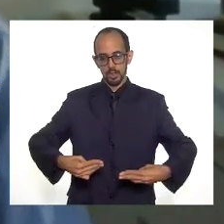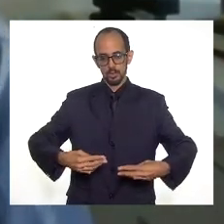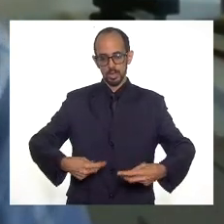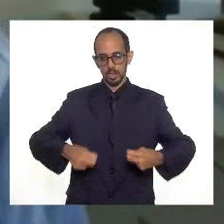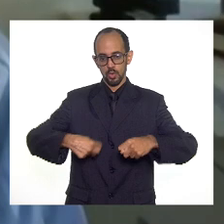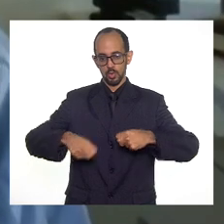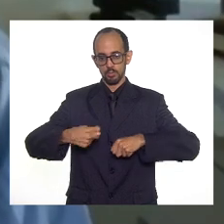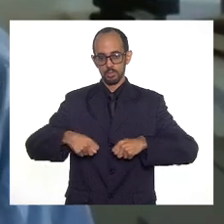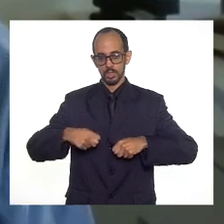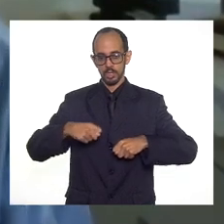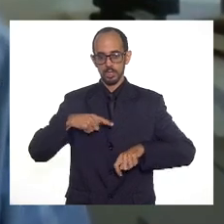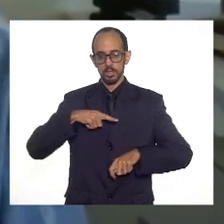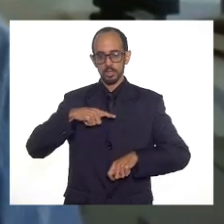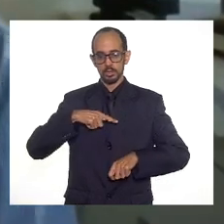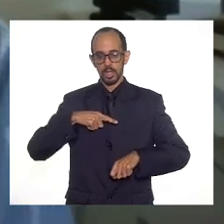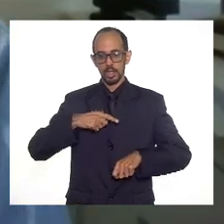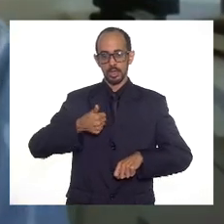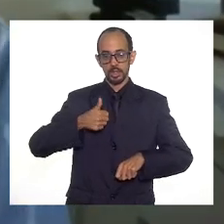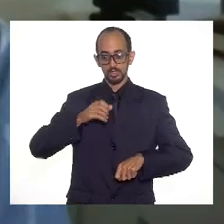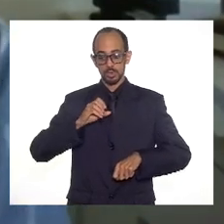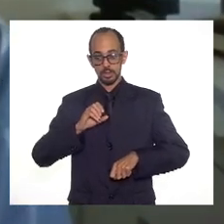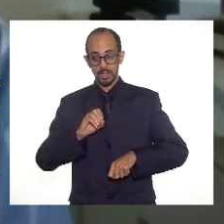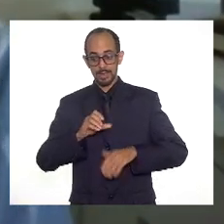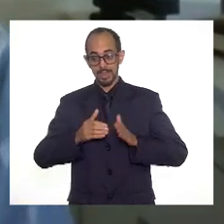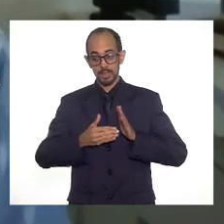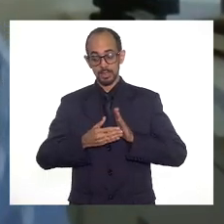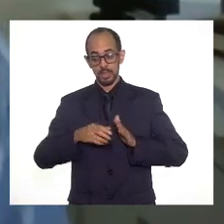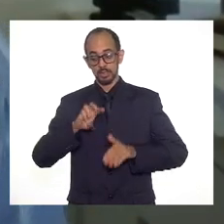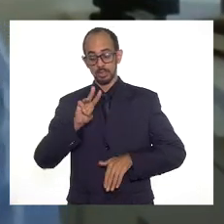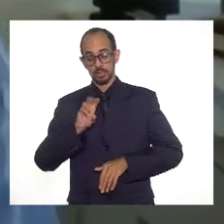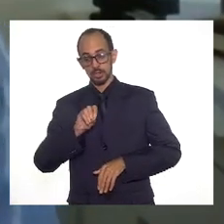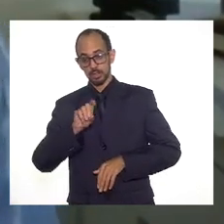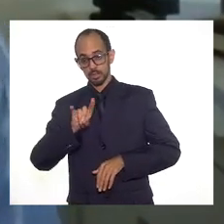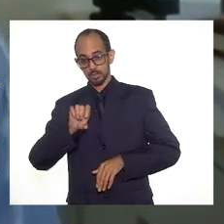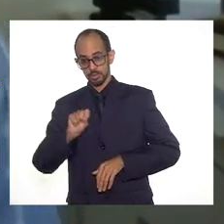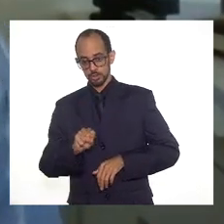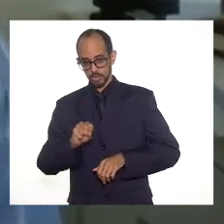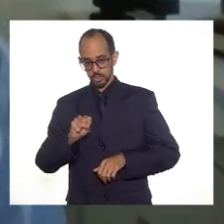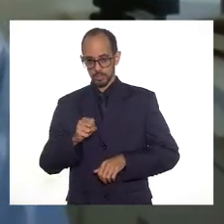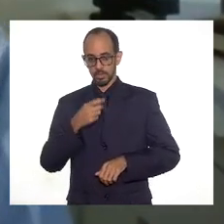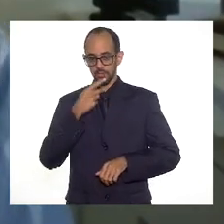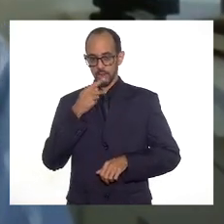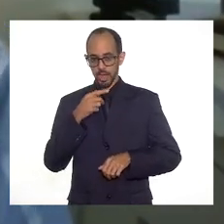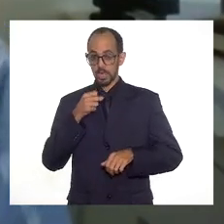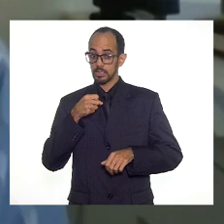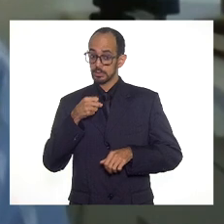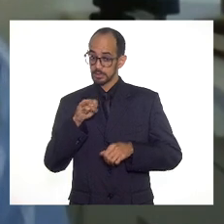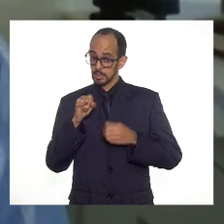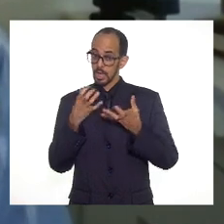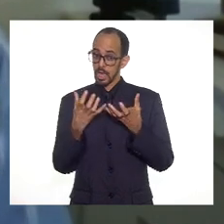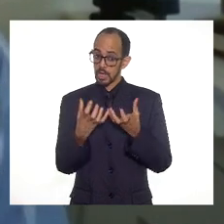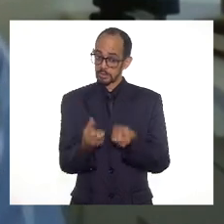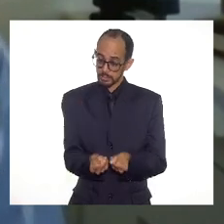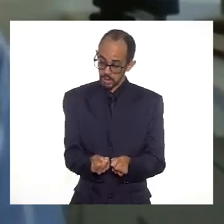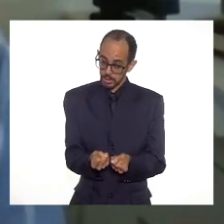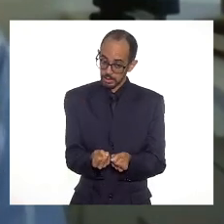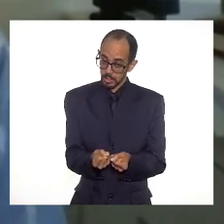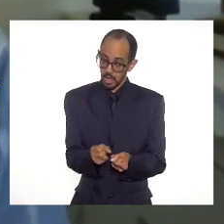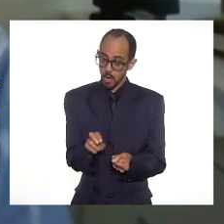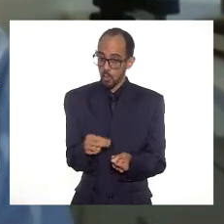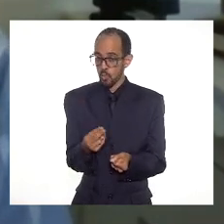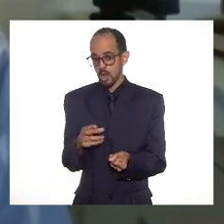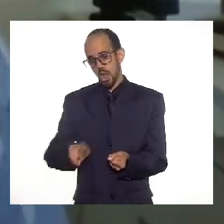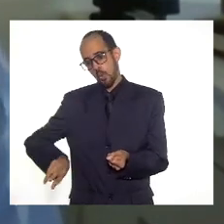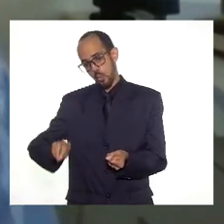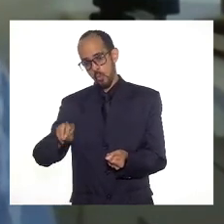terá entre 10 a 30 dias para dizer se aceita o pedido de